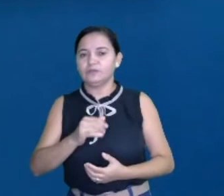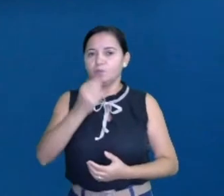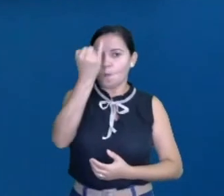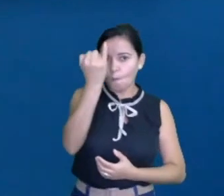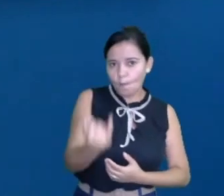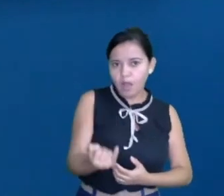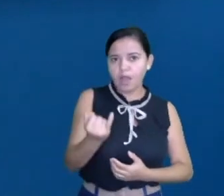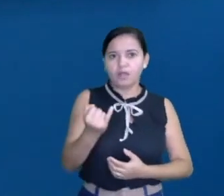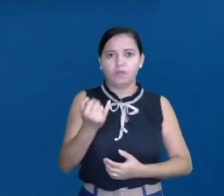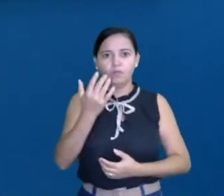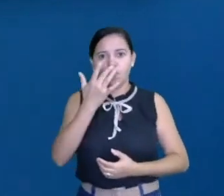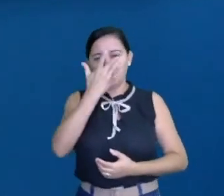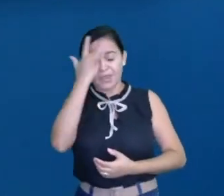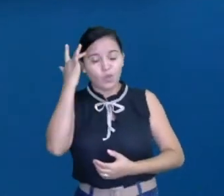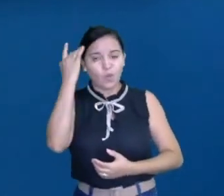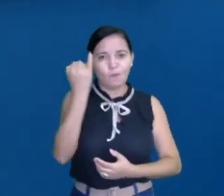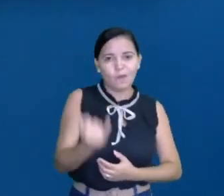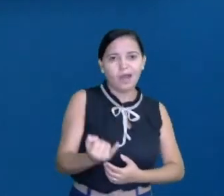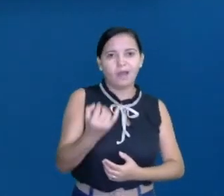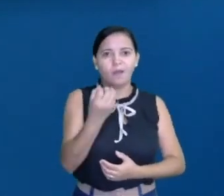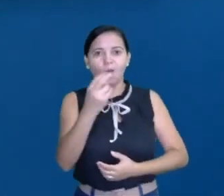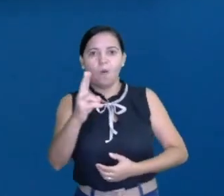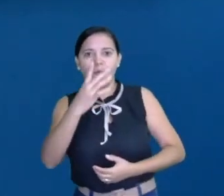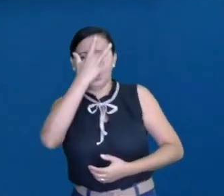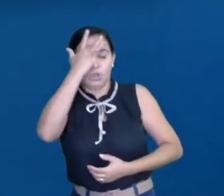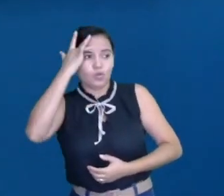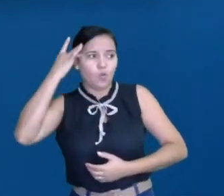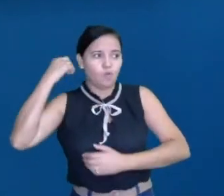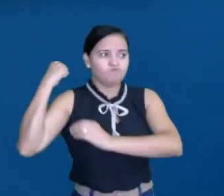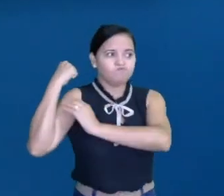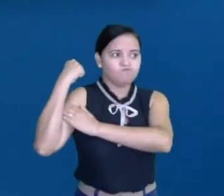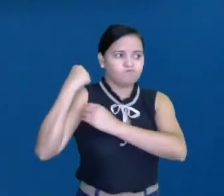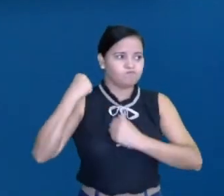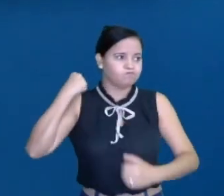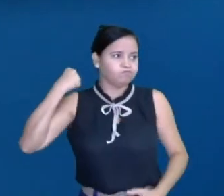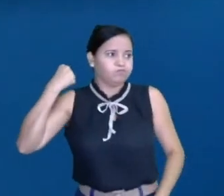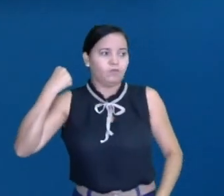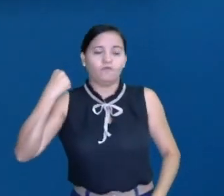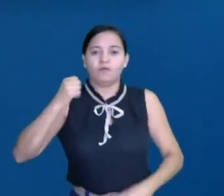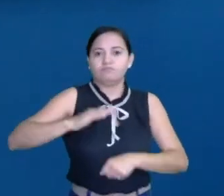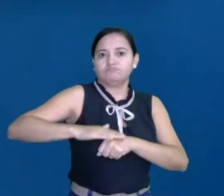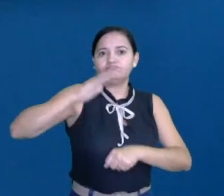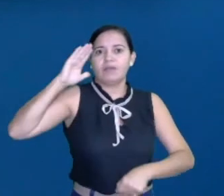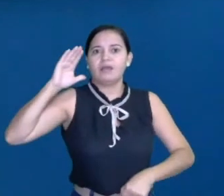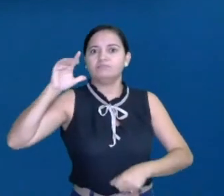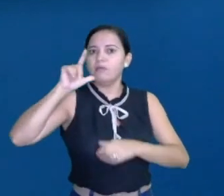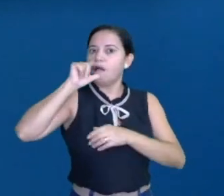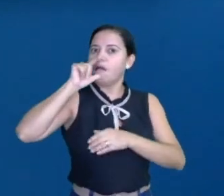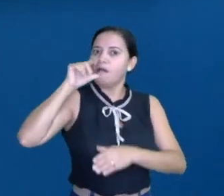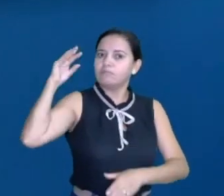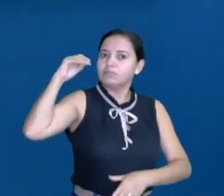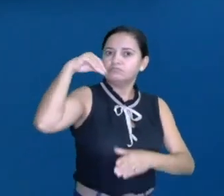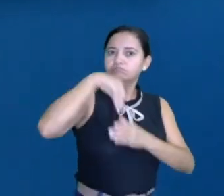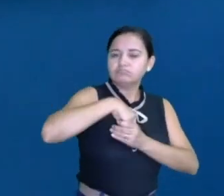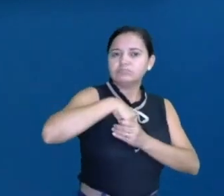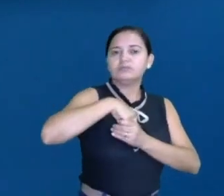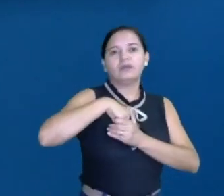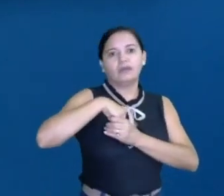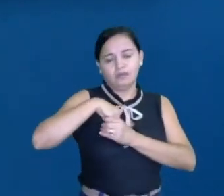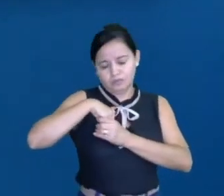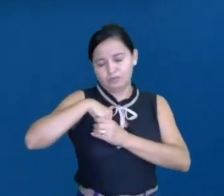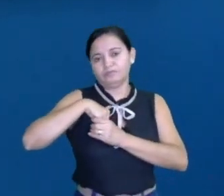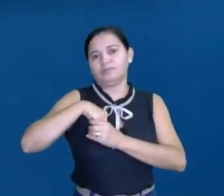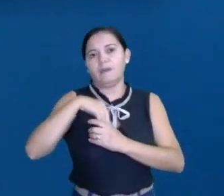fortão, a diferença é que as células musculares do fortão possuem mais água, então são maiores. E as células musculares